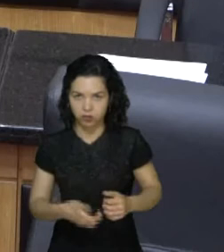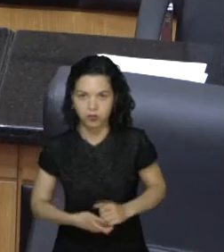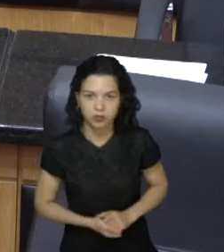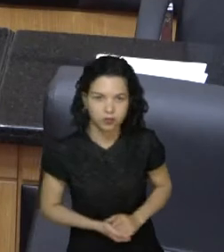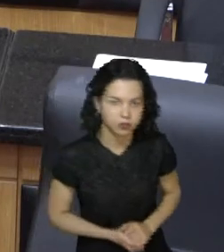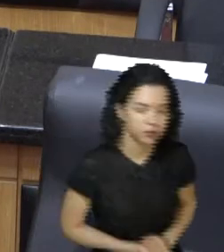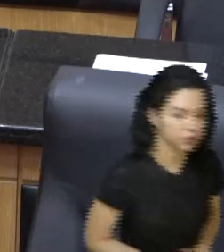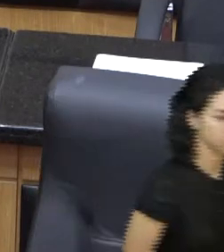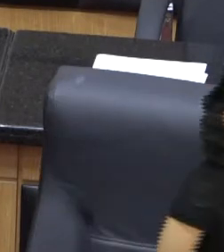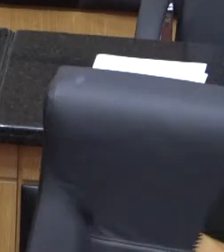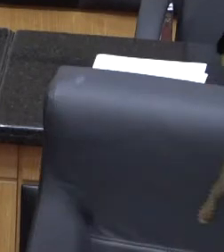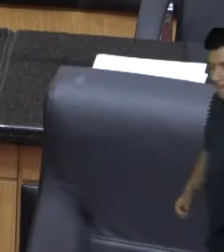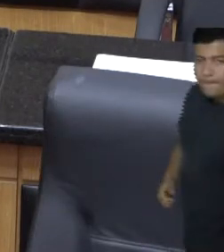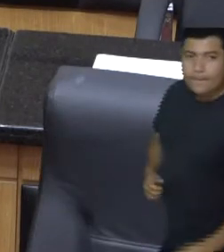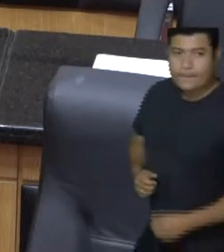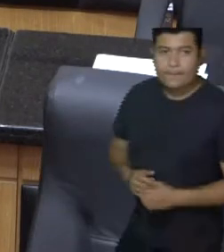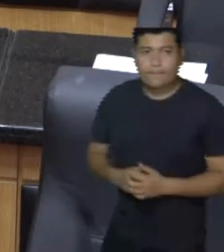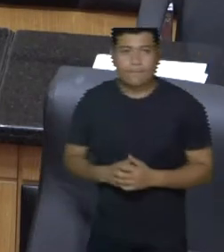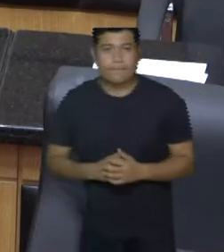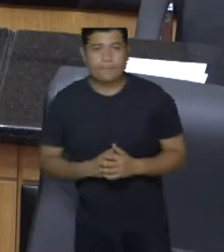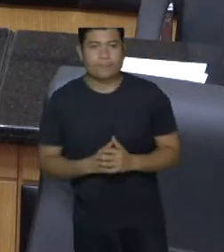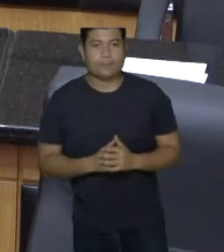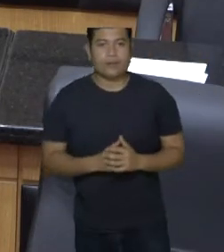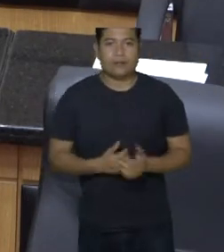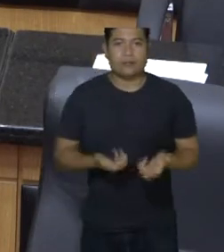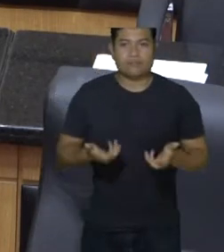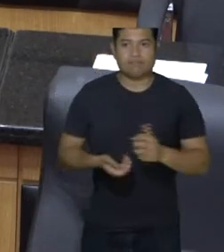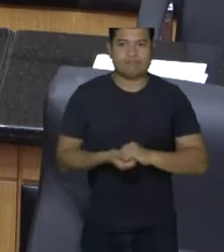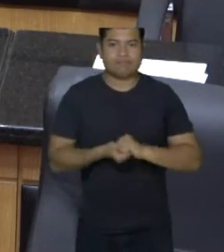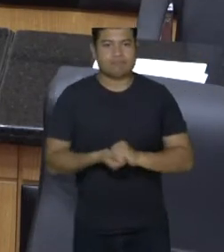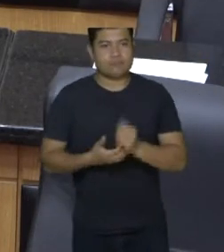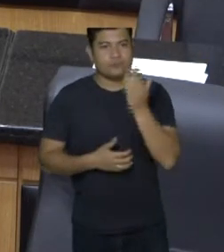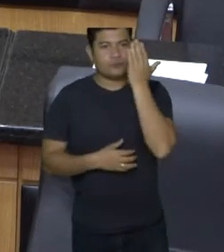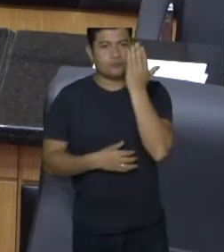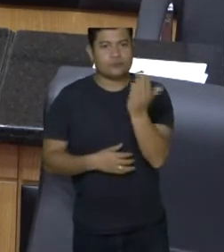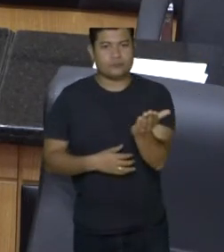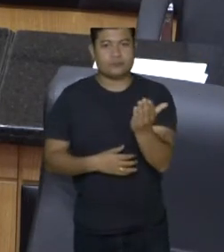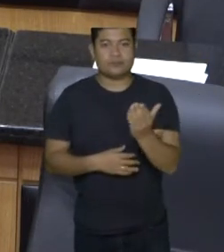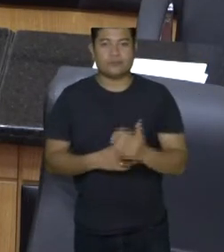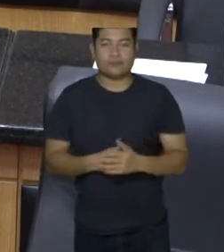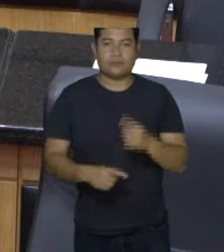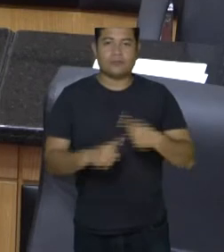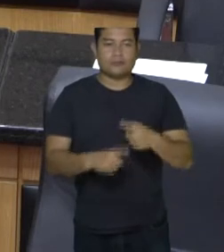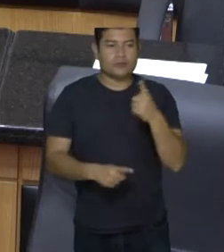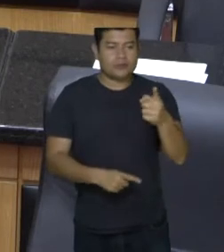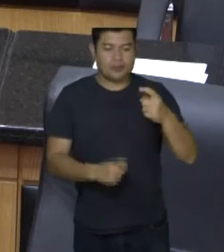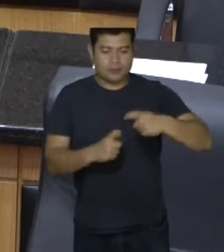Preso, para cumprimentá-lo. Cumprimentá-lo como esse médico